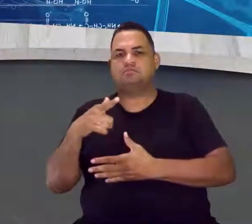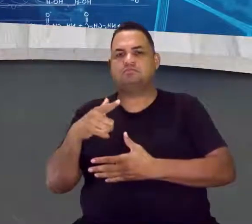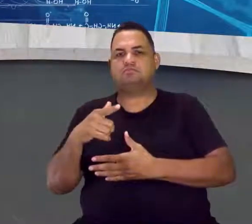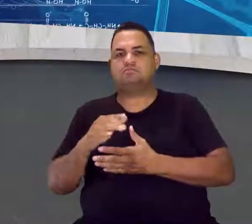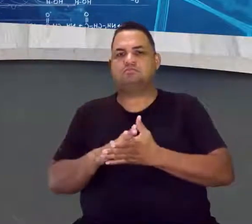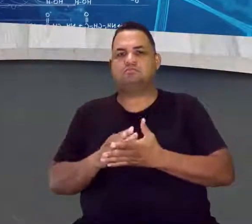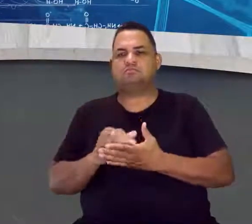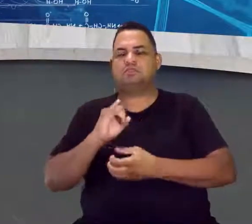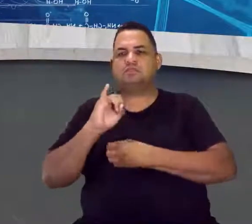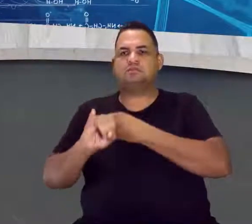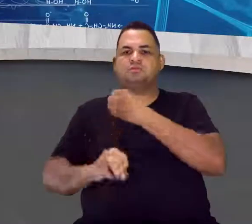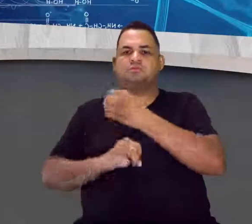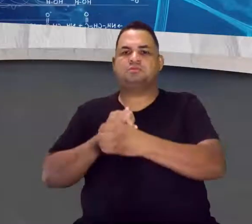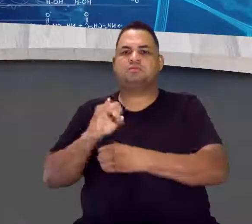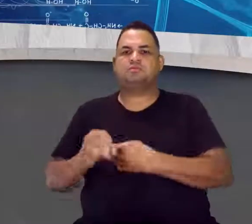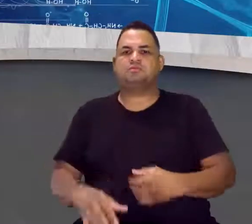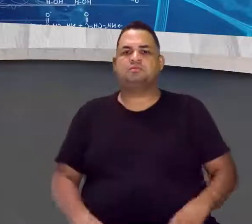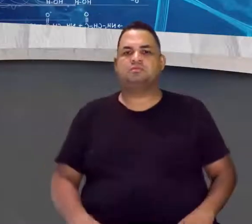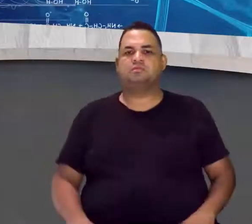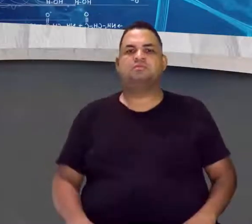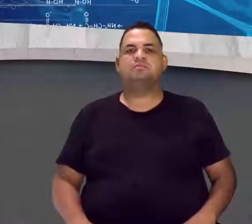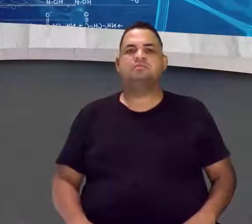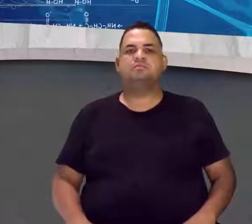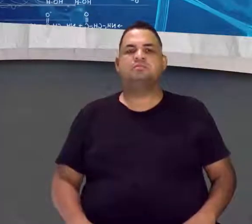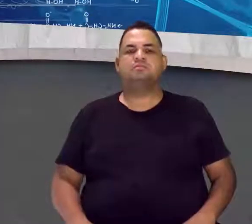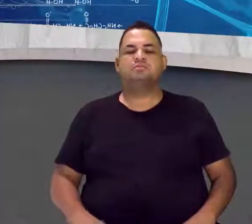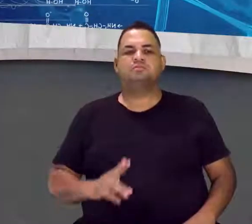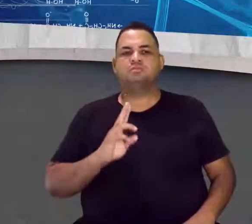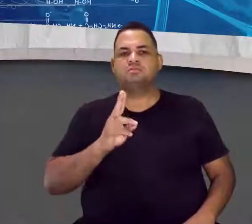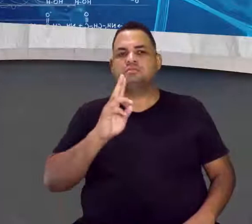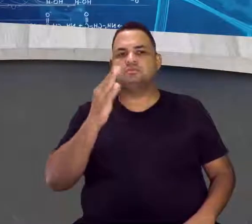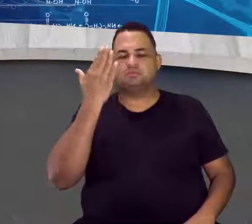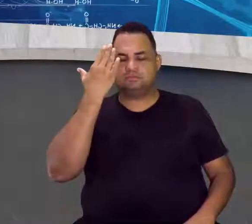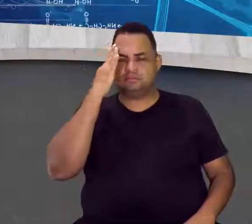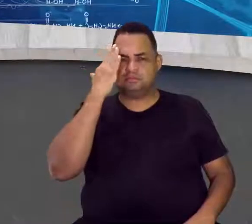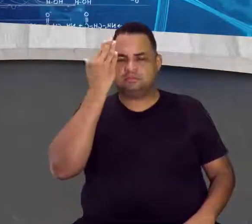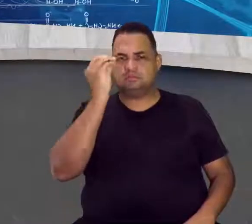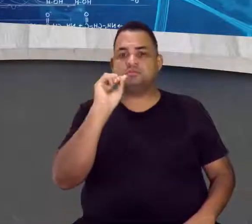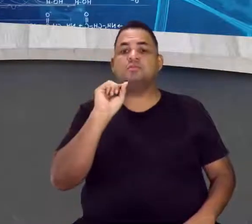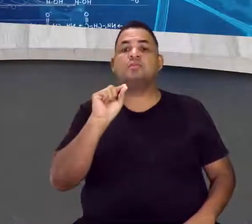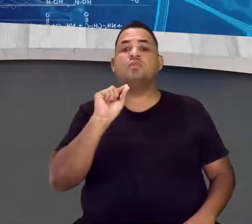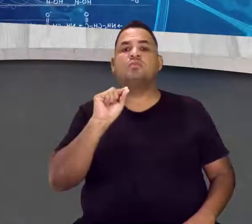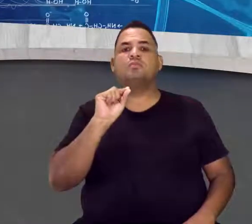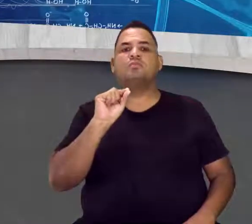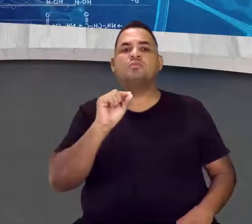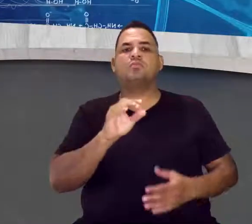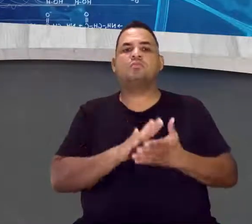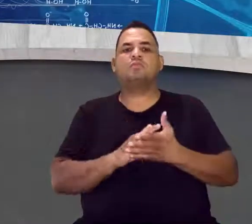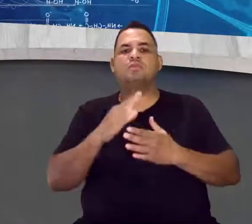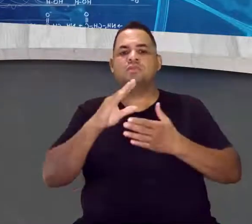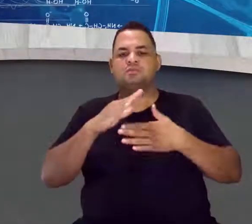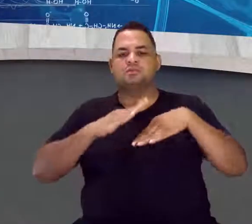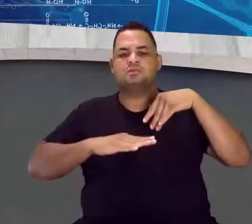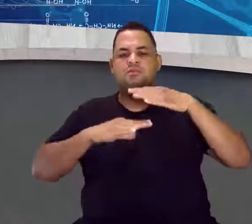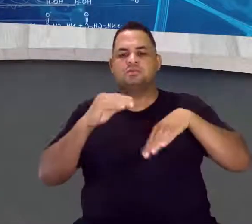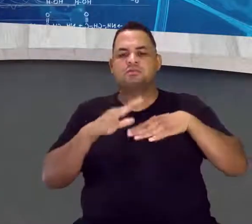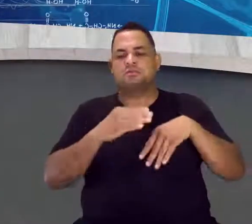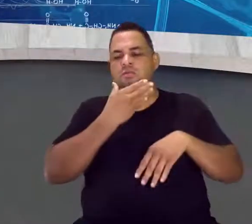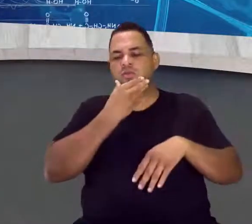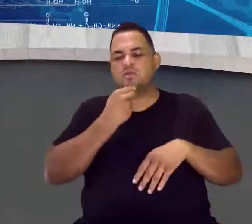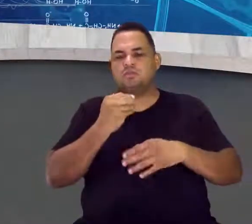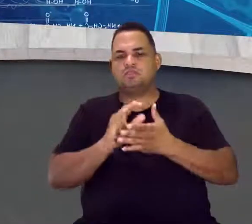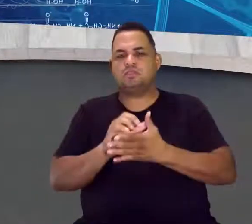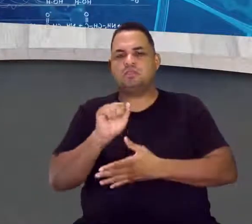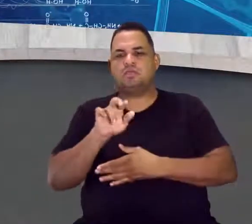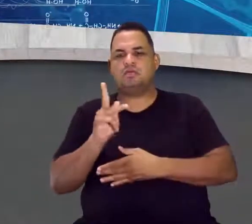dos íons, tranquilo? E aí vamos continuar para a gente entender o que Arrhenius propôs em